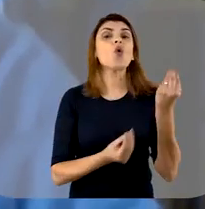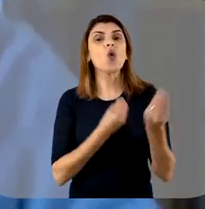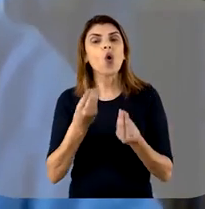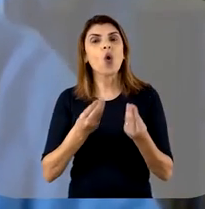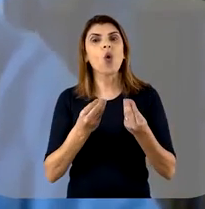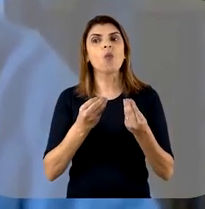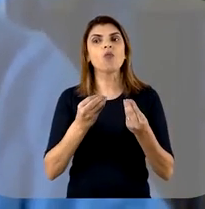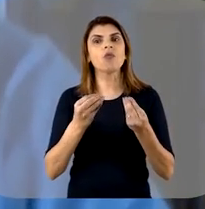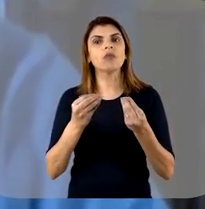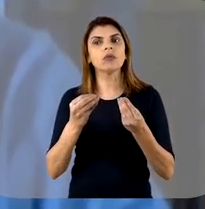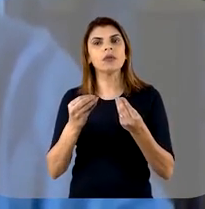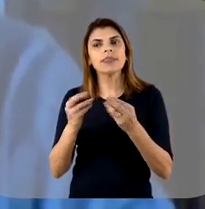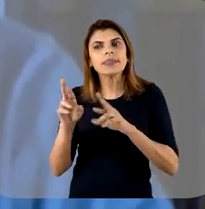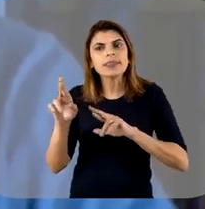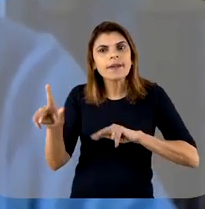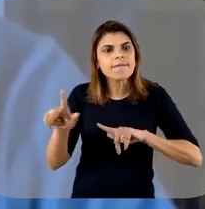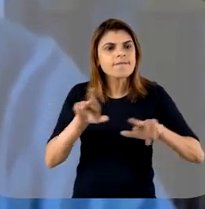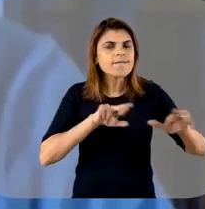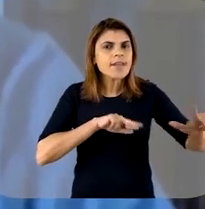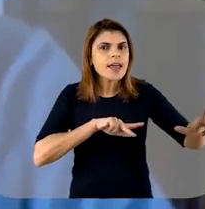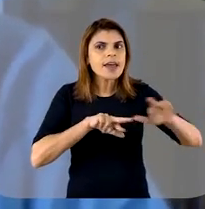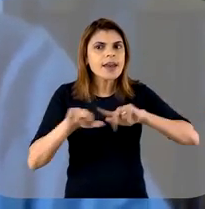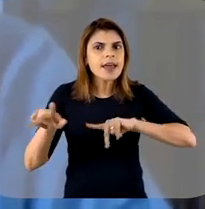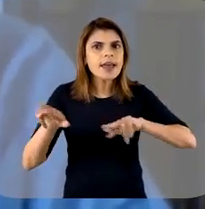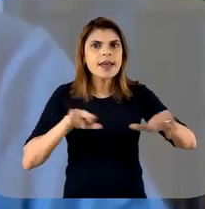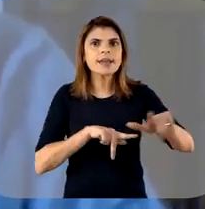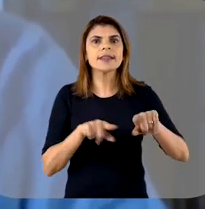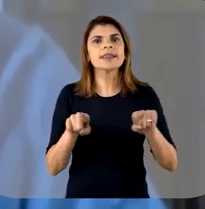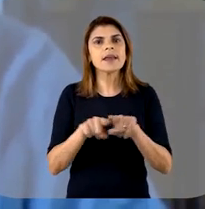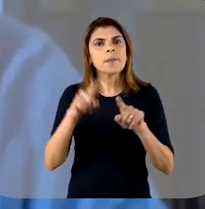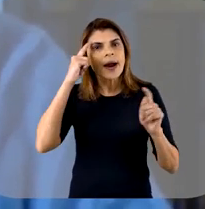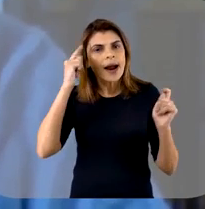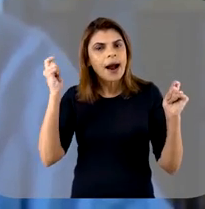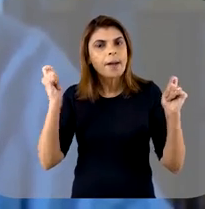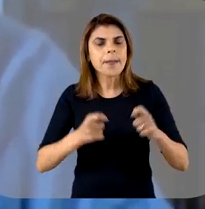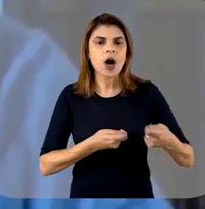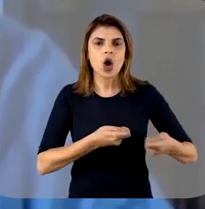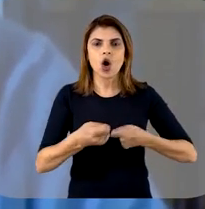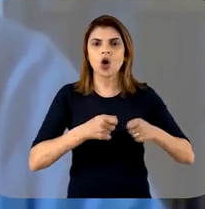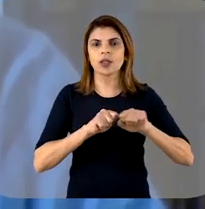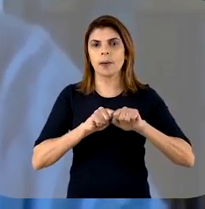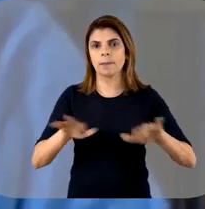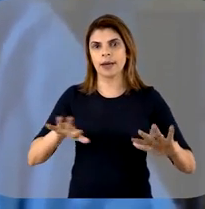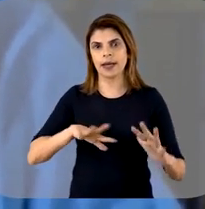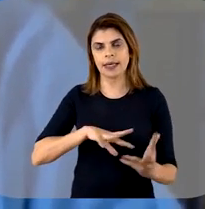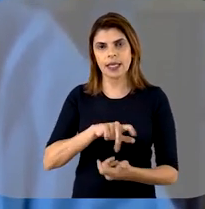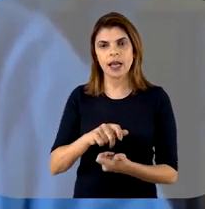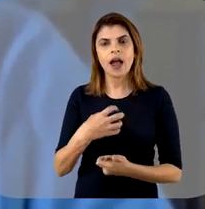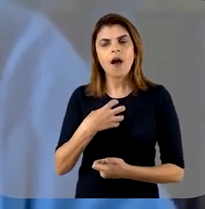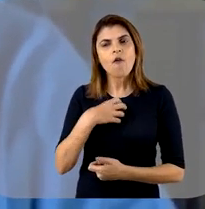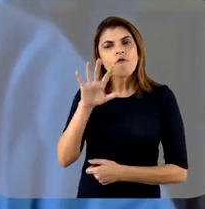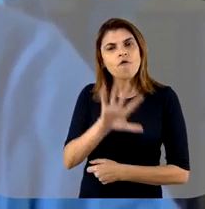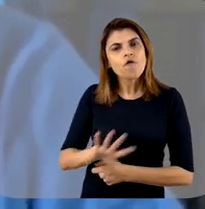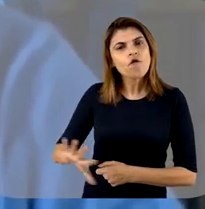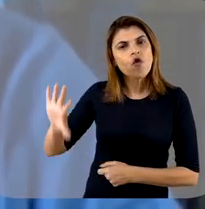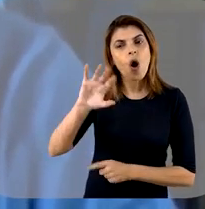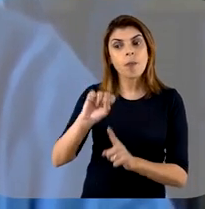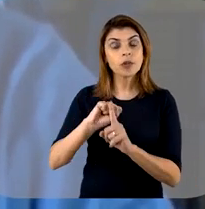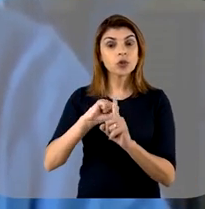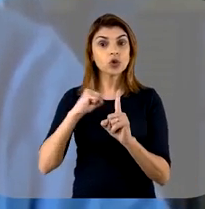uma das diferenças, né, e da capacidade de controlar a pandemia. É a forma com que cada